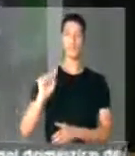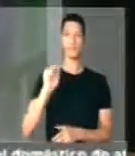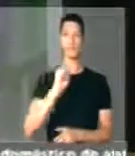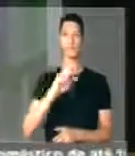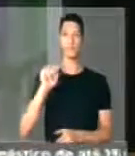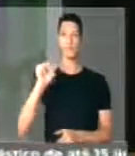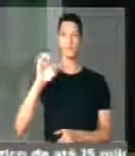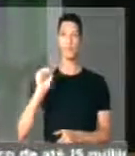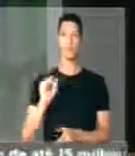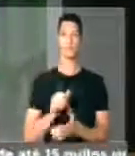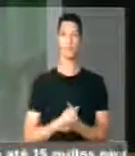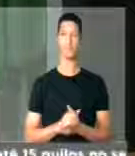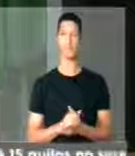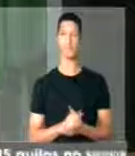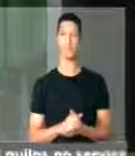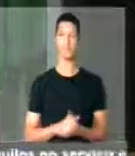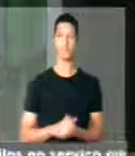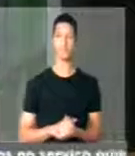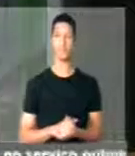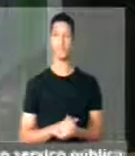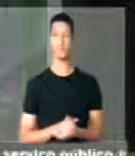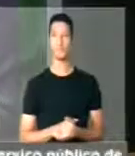Arraes.